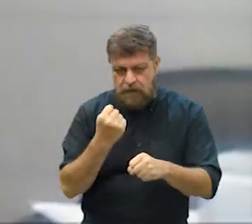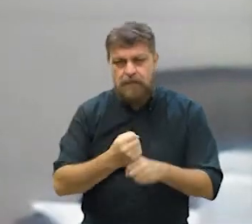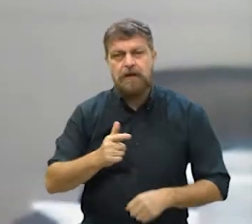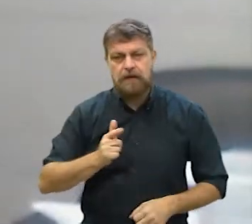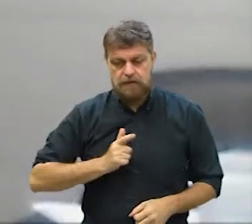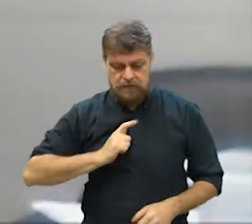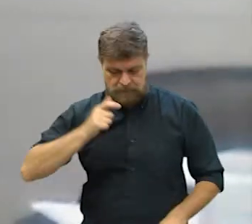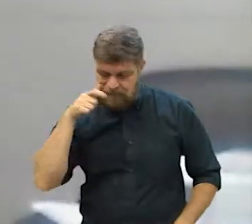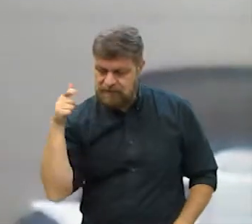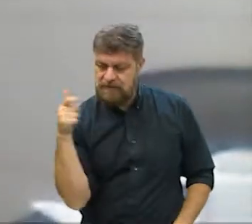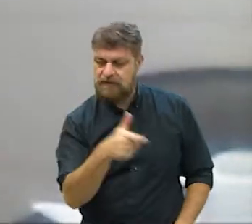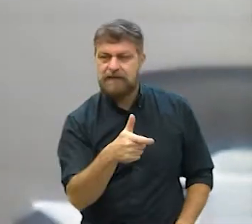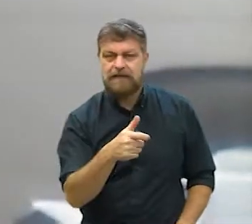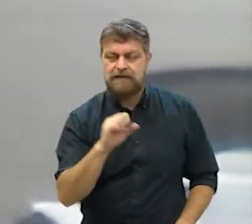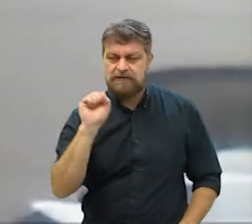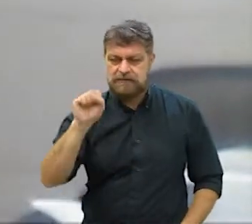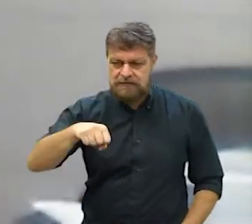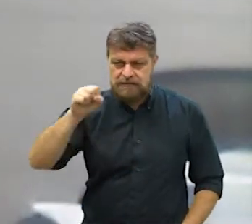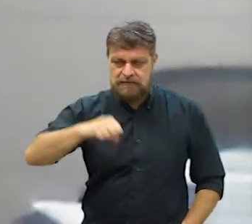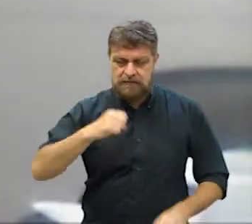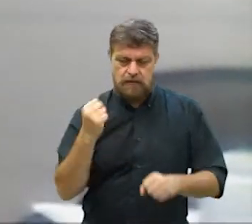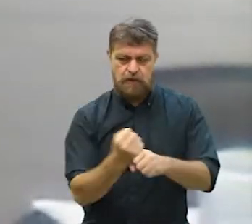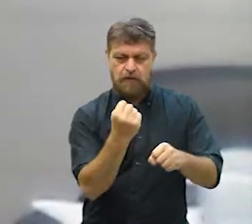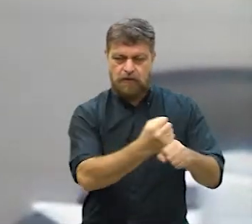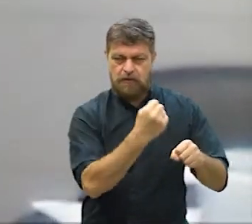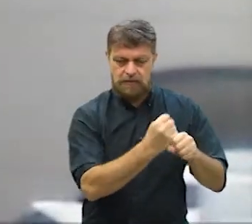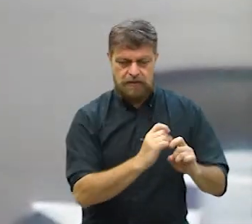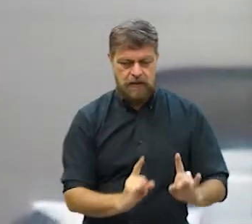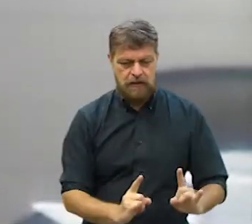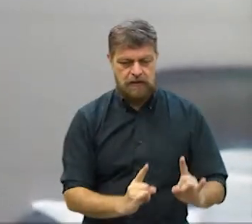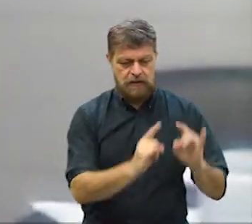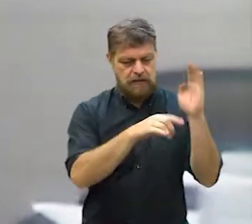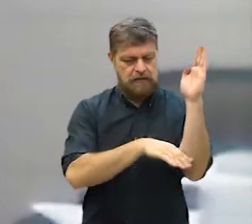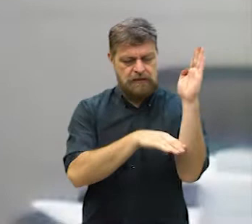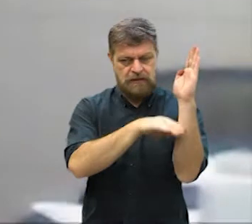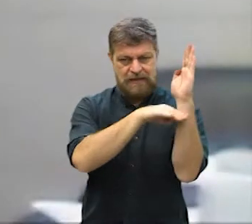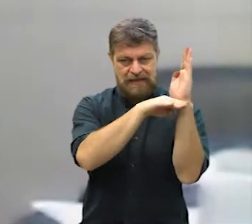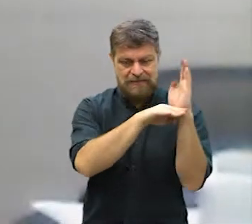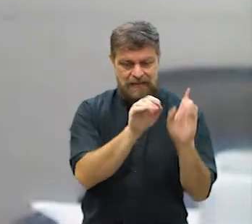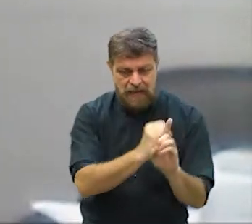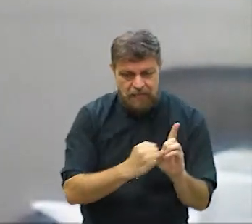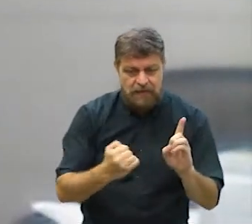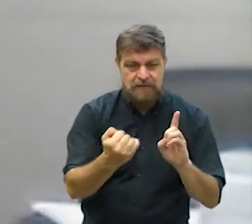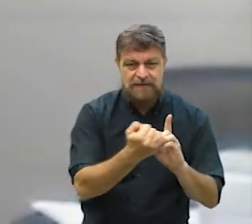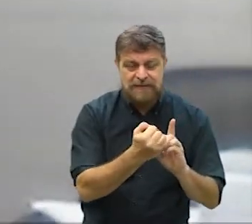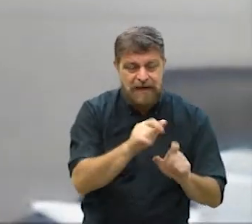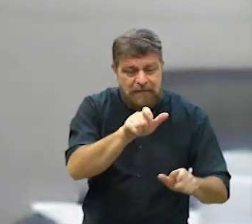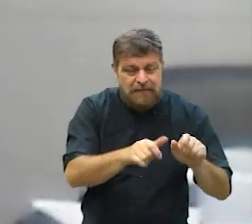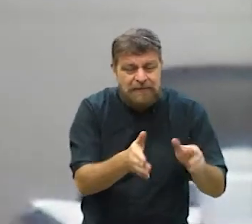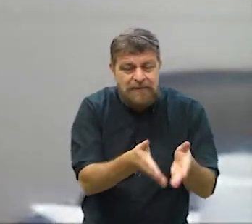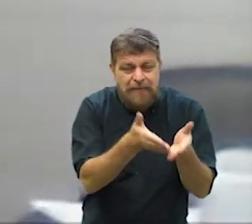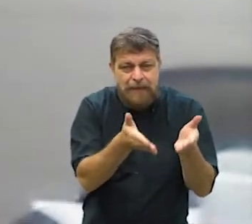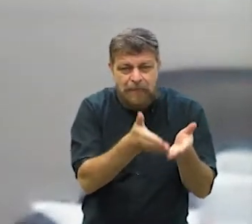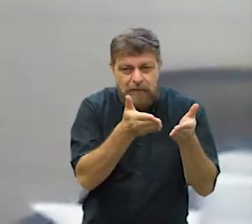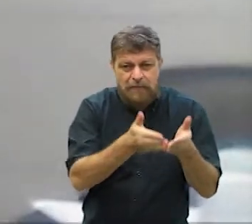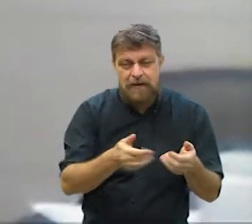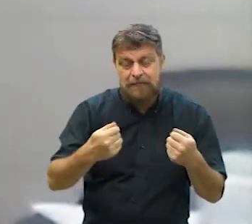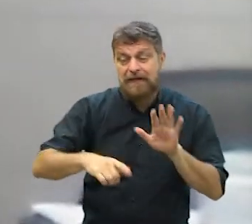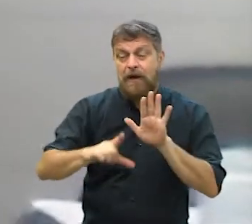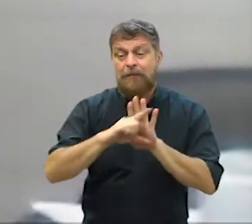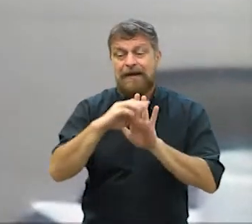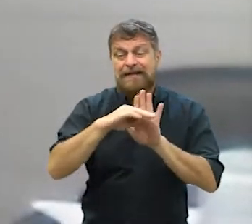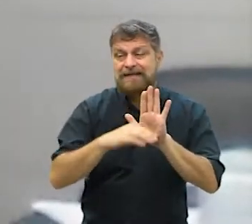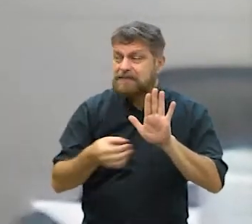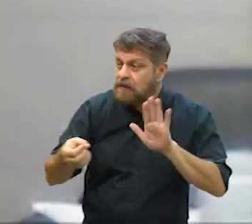que têm interesse em empreendimentos altamente sociais, mas precisa, então,